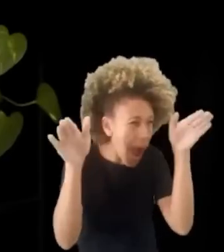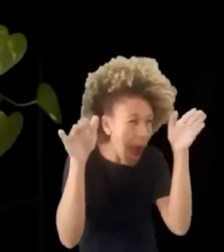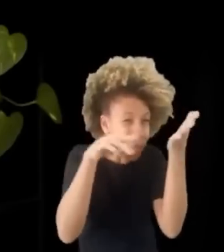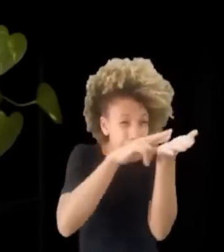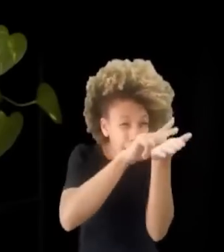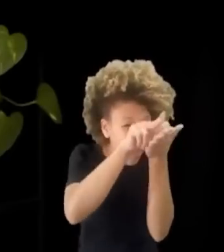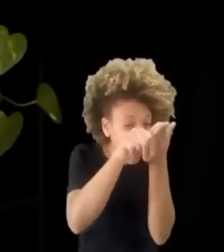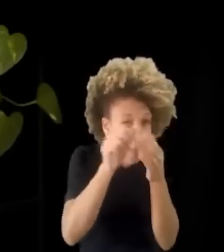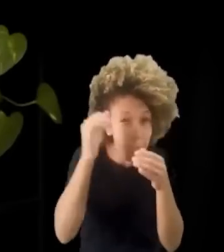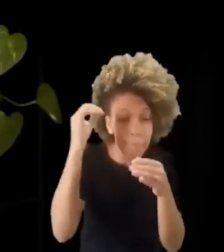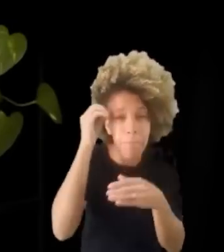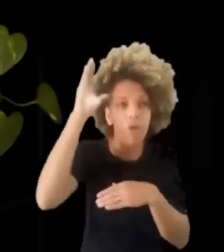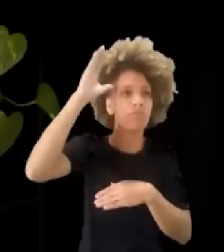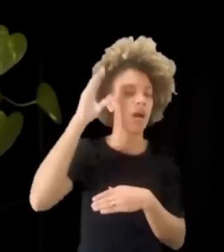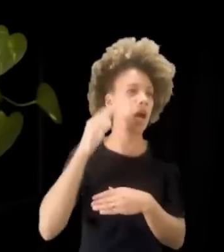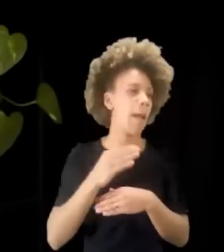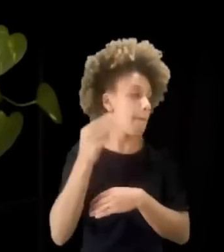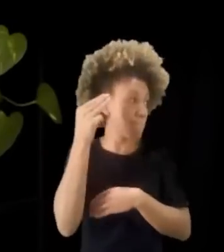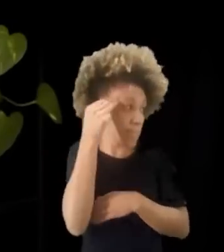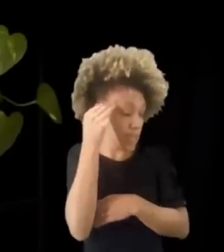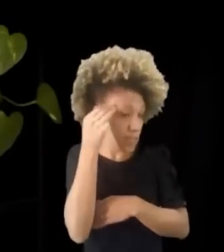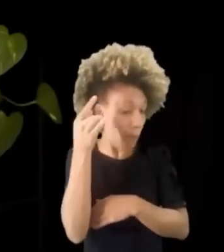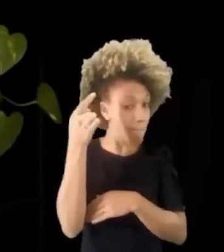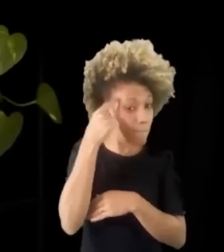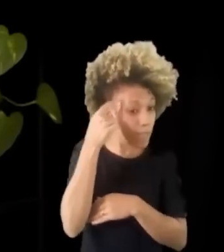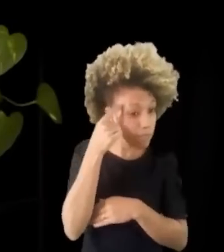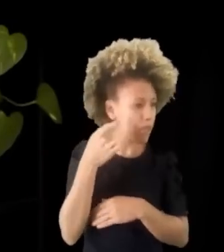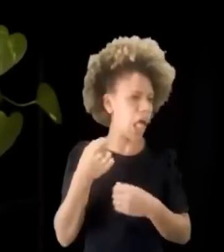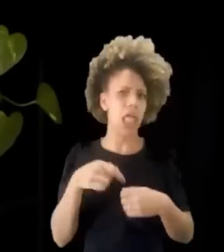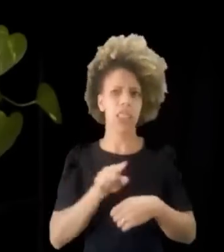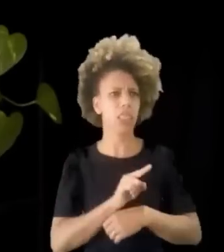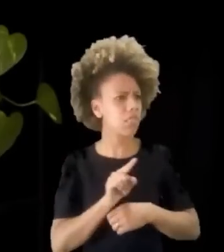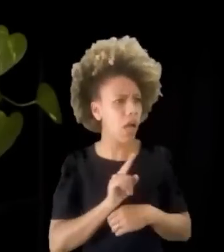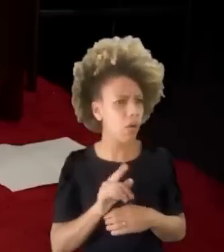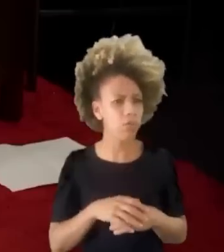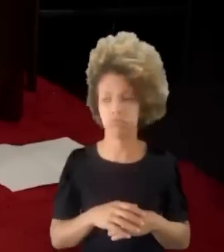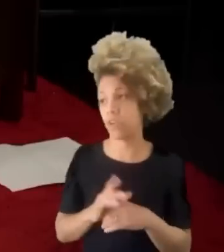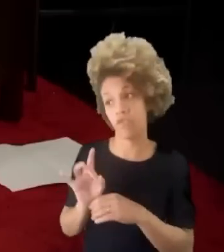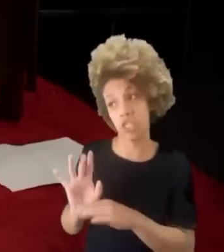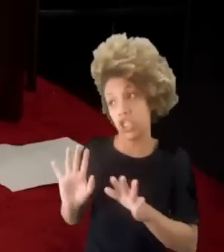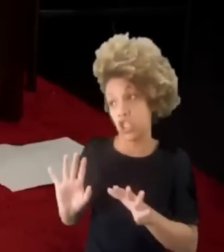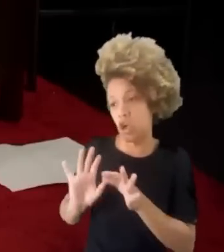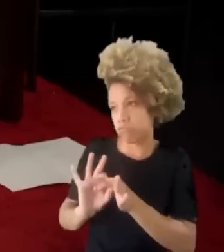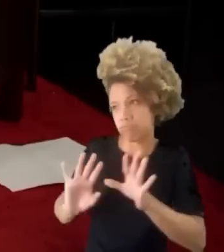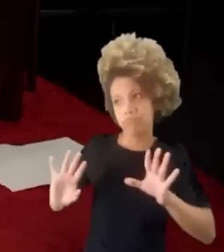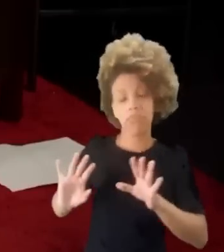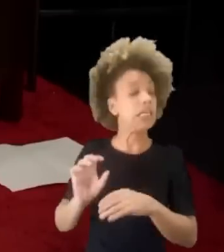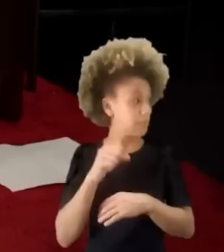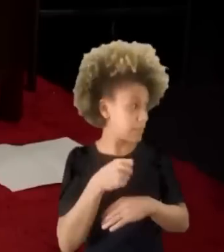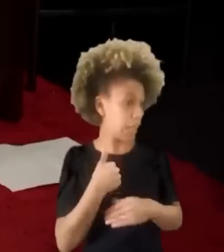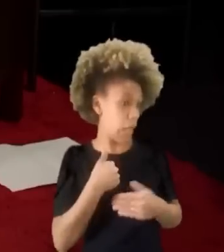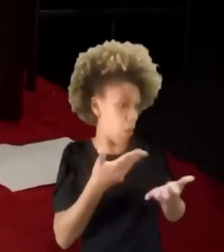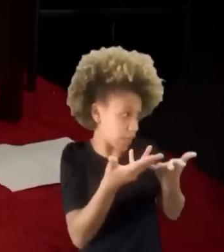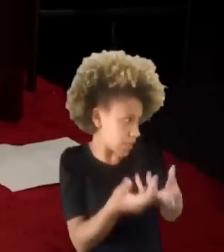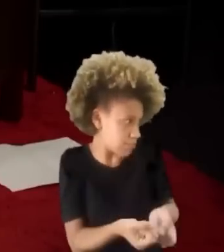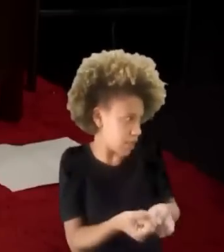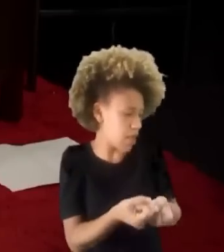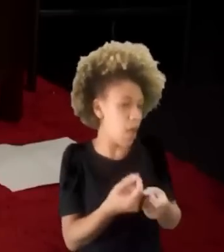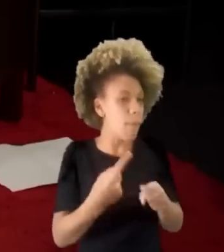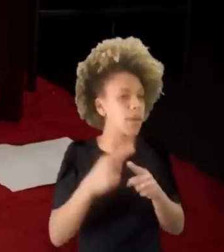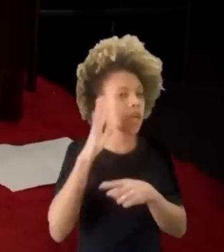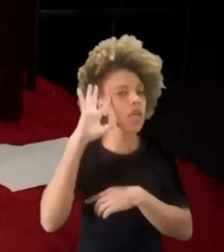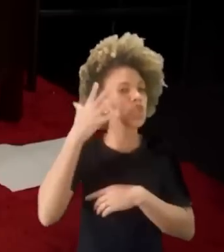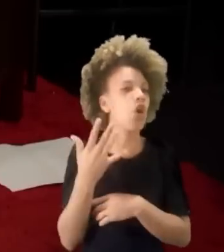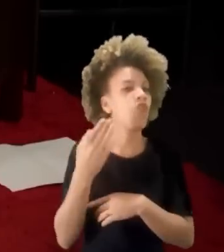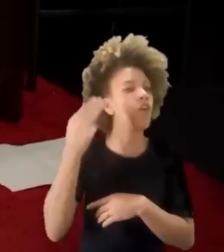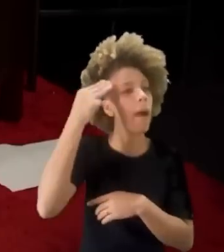não é que você tá incutindo o pensamento que eu tenho que ter não eu tô falando ele falou assim permitindo me permitindo porque quando você tem a sua mente